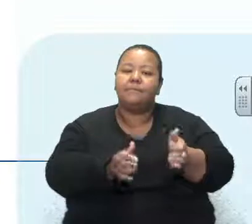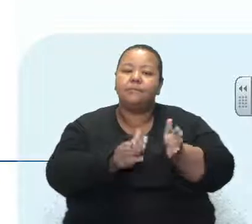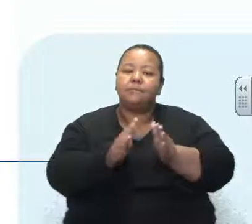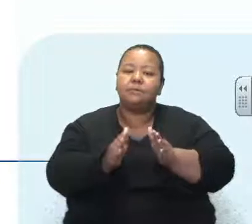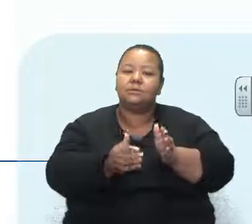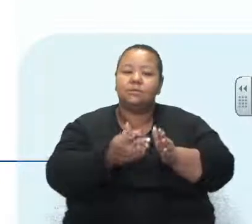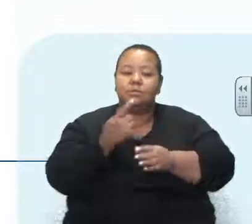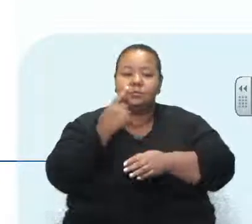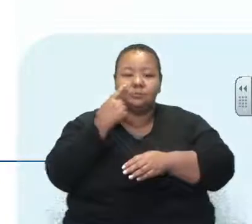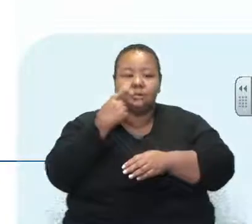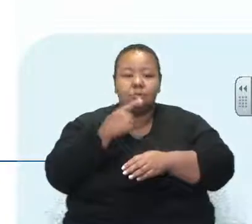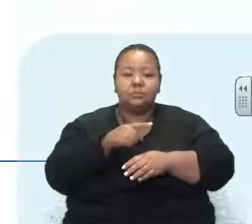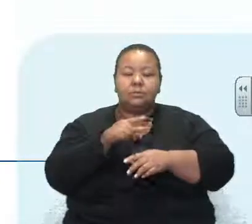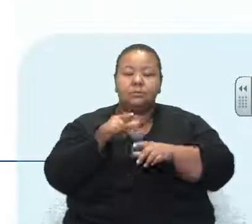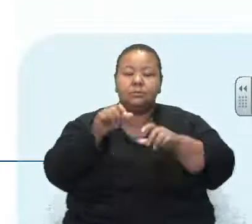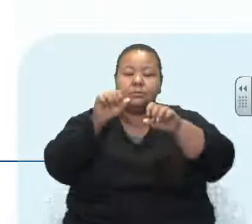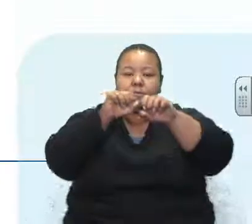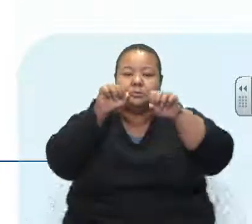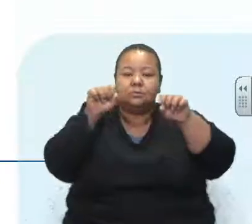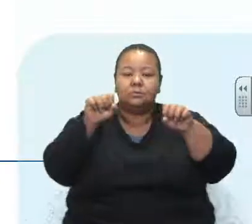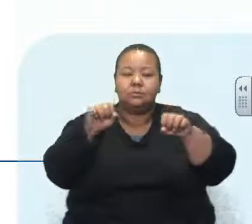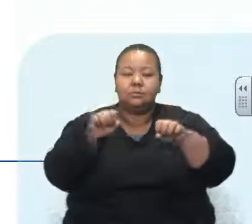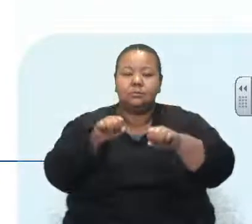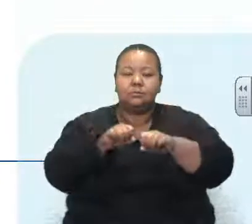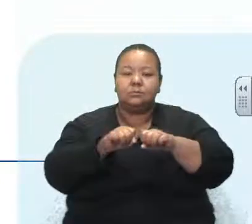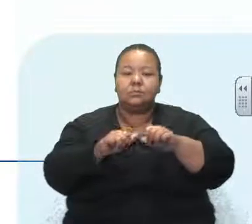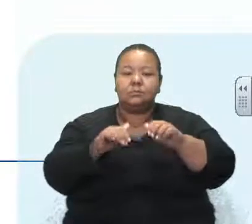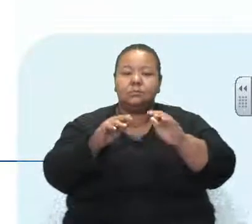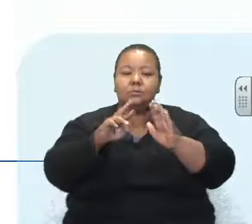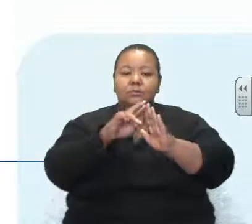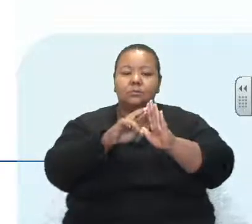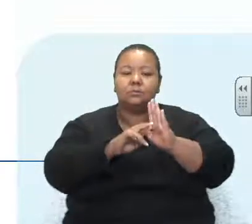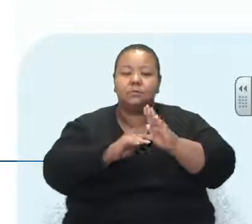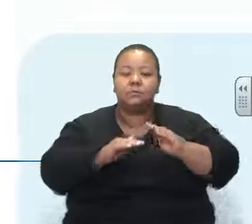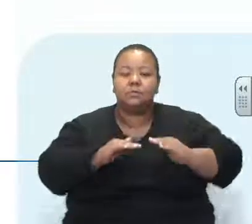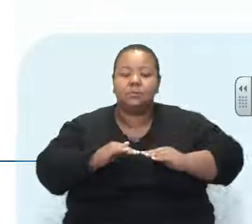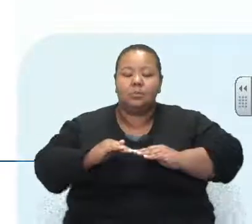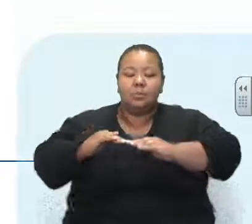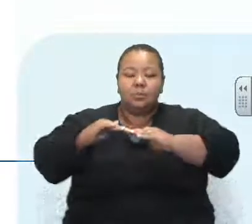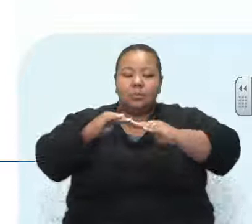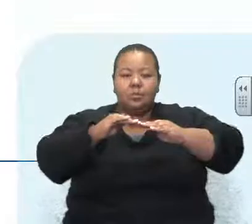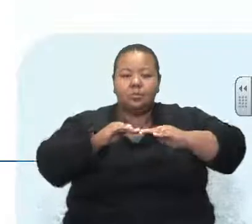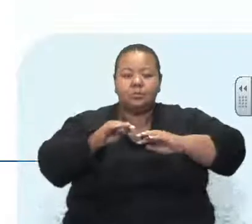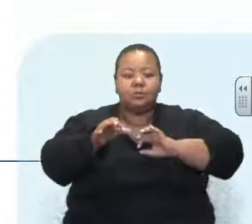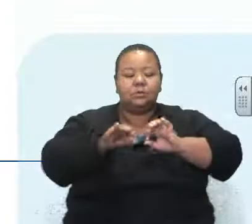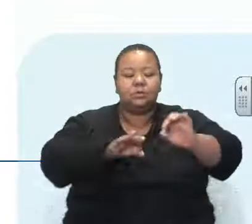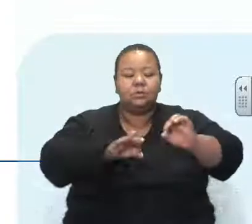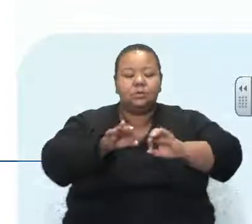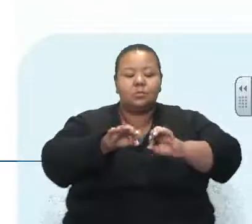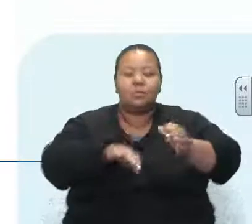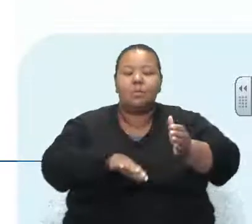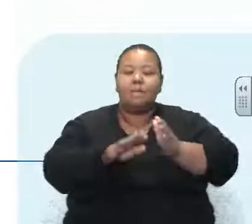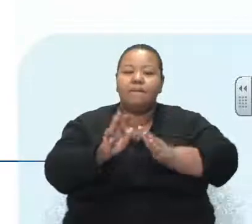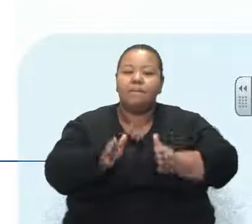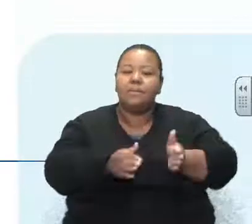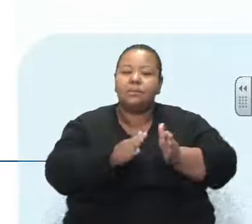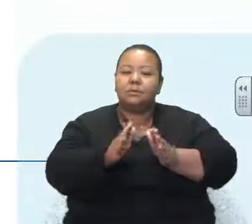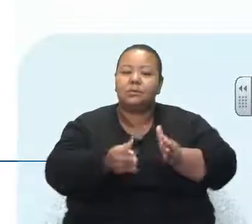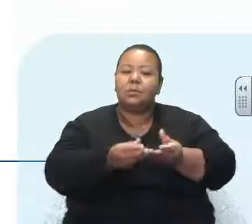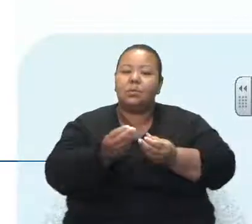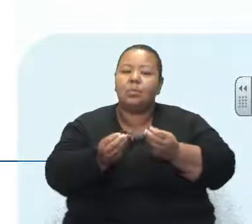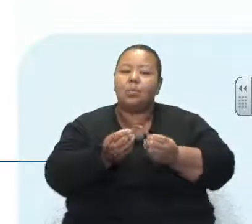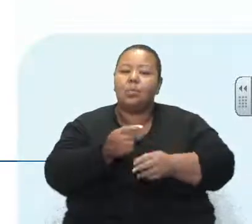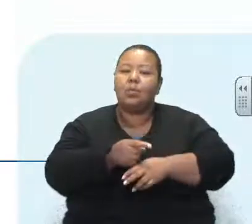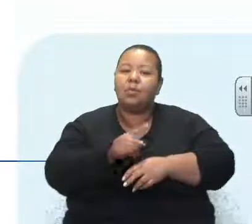sistema com processamento de regras de nivelamento, de programação da minha produção. Como que eu posso programar a minha